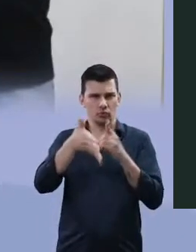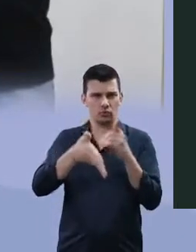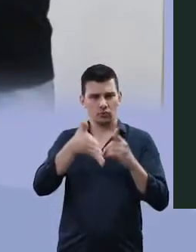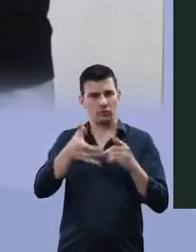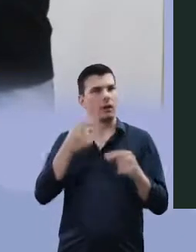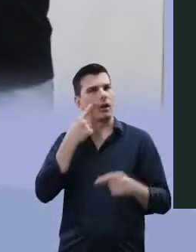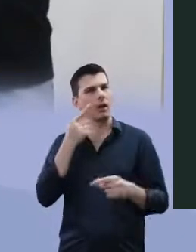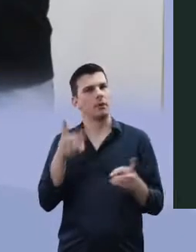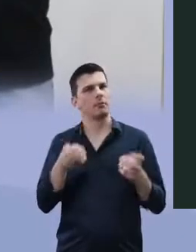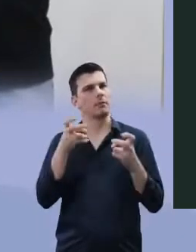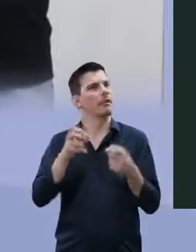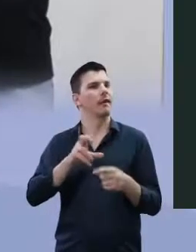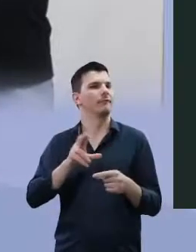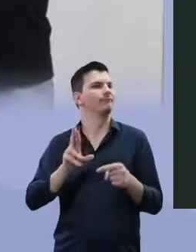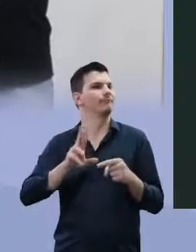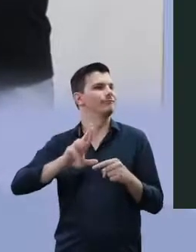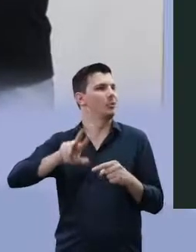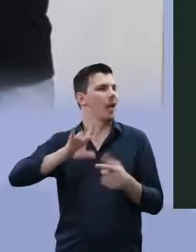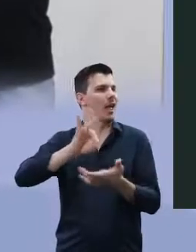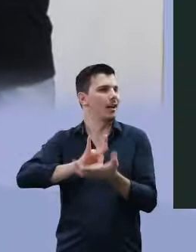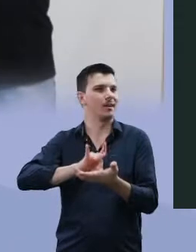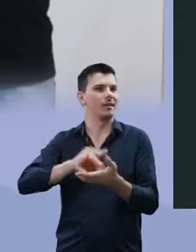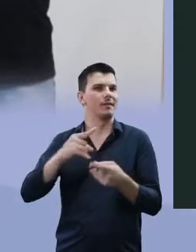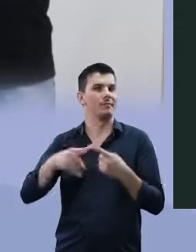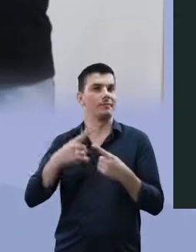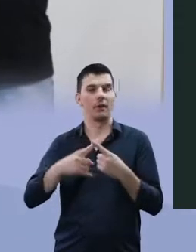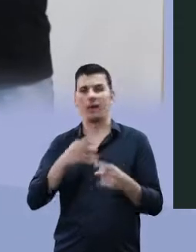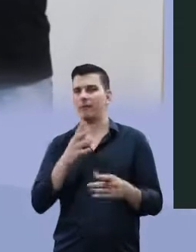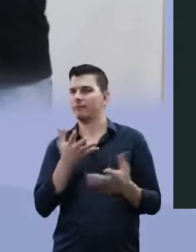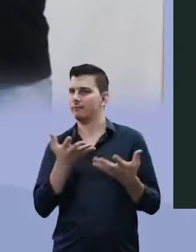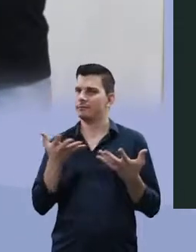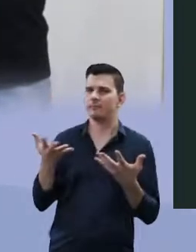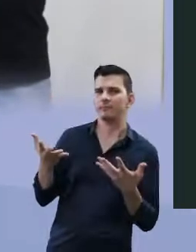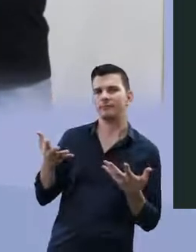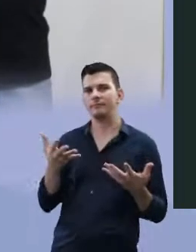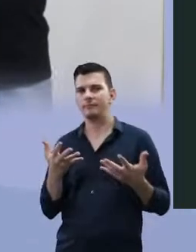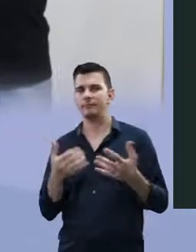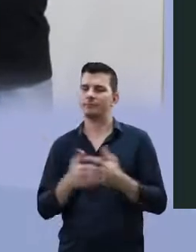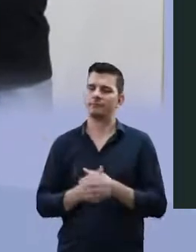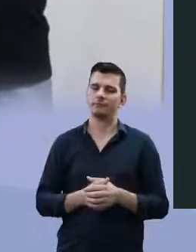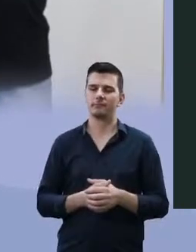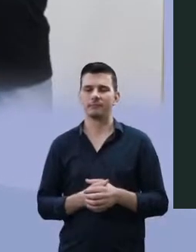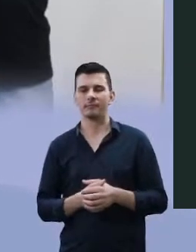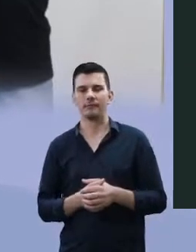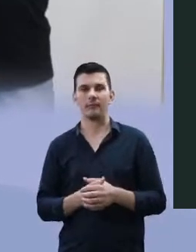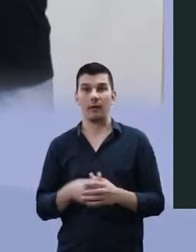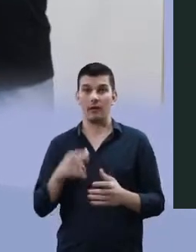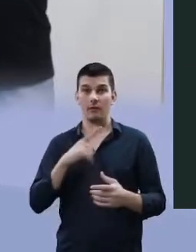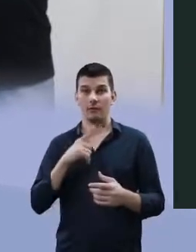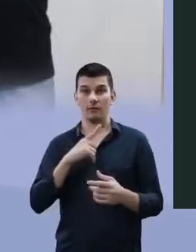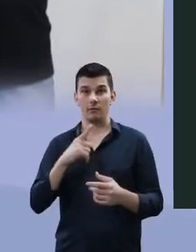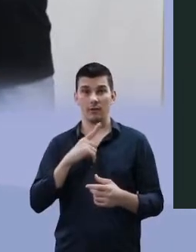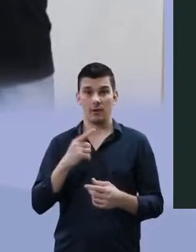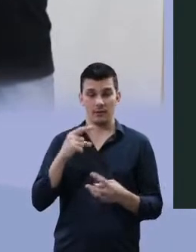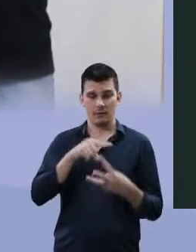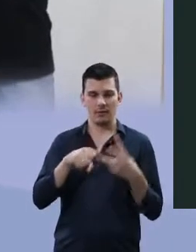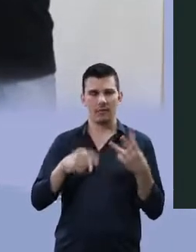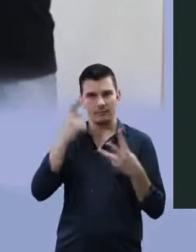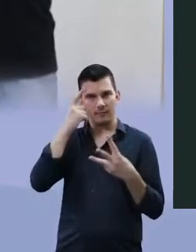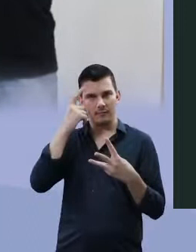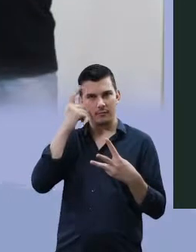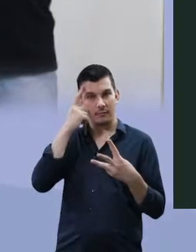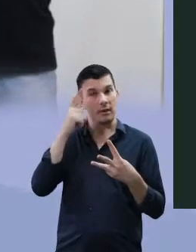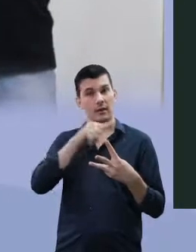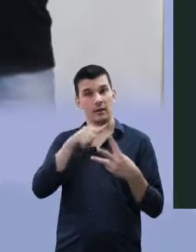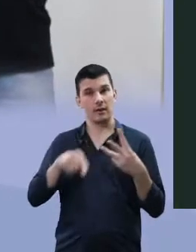por conta das críticas existentes à sua fala, né? Eu tenho três pensadores, três sociólogos que vão criticar isso. O